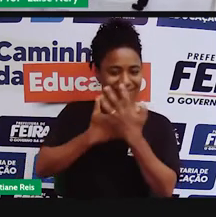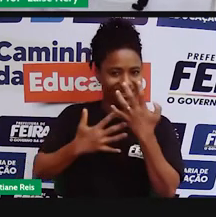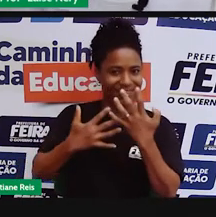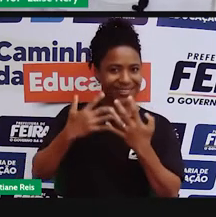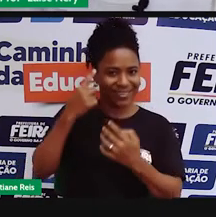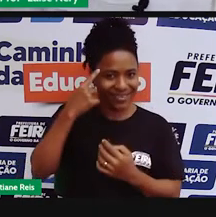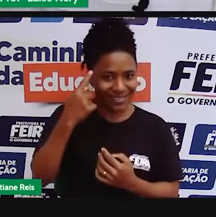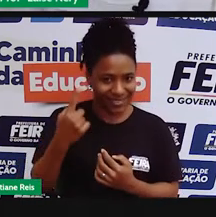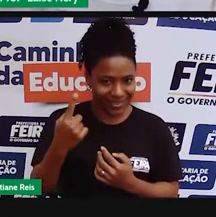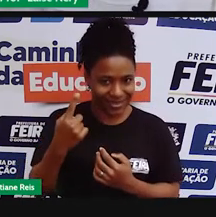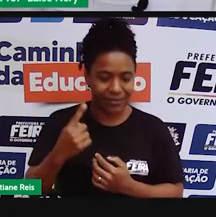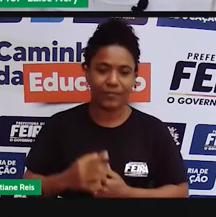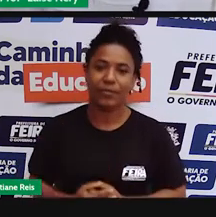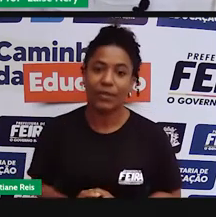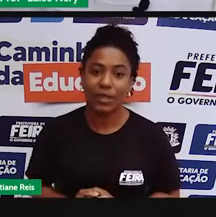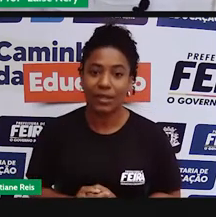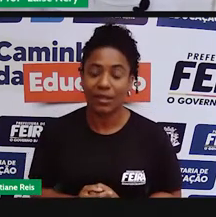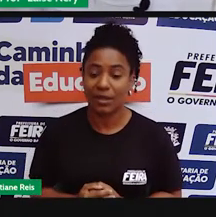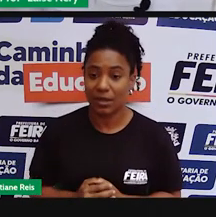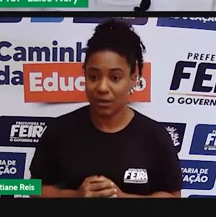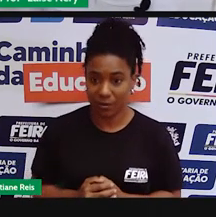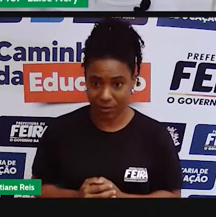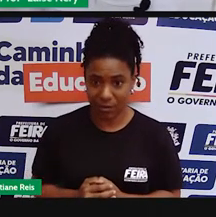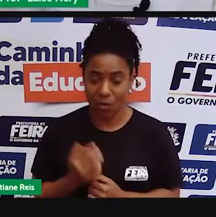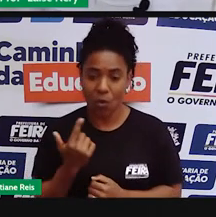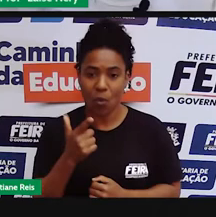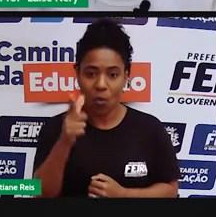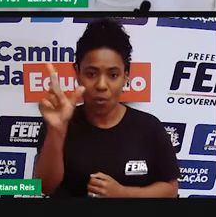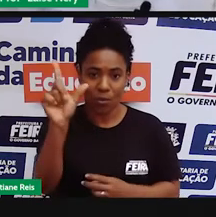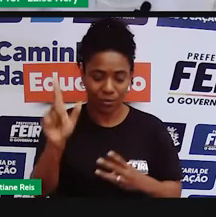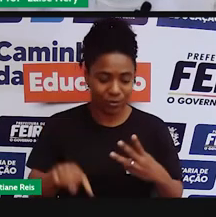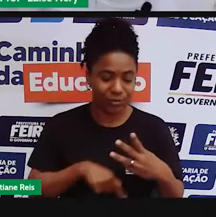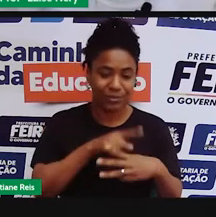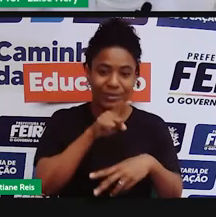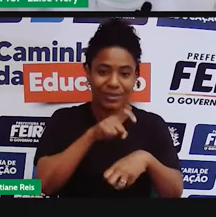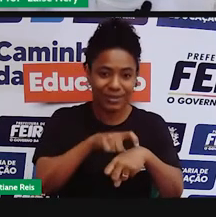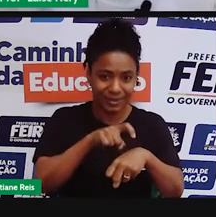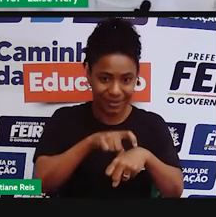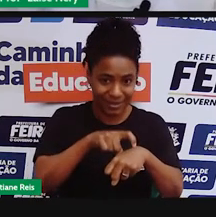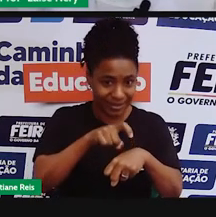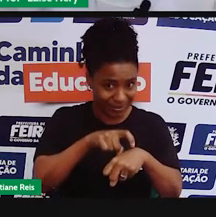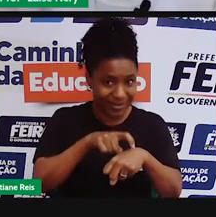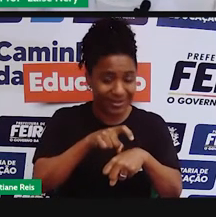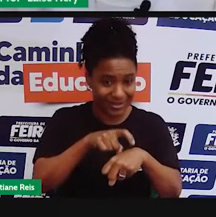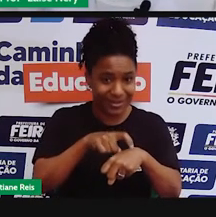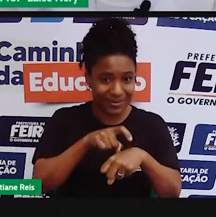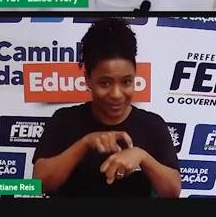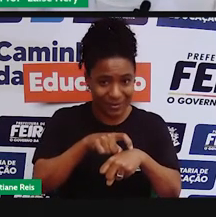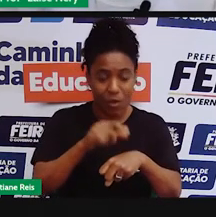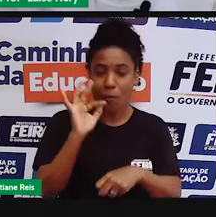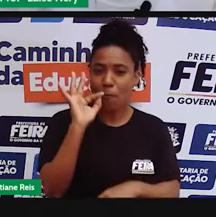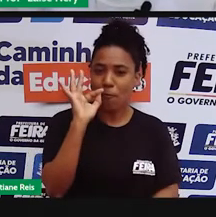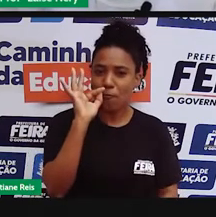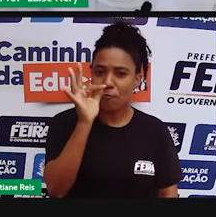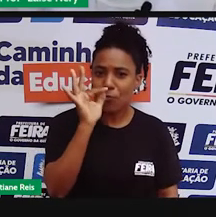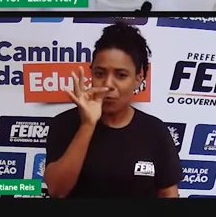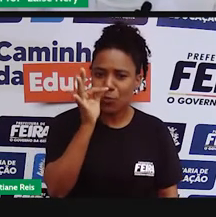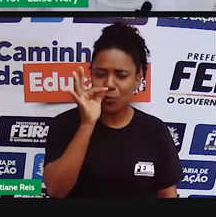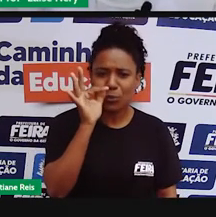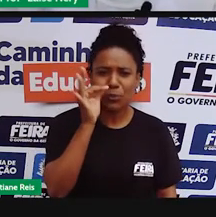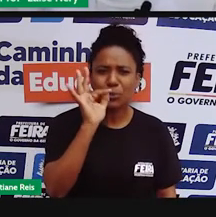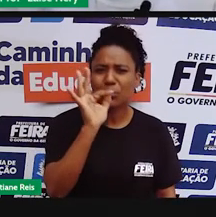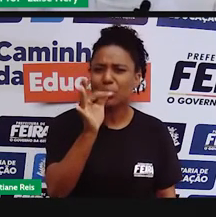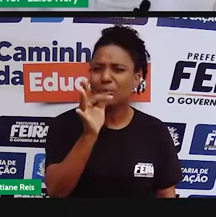E o outro tempo natural em que vocês vão aprender hoje é o tempo futuro,